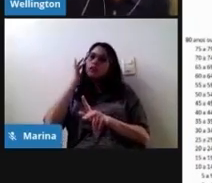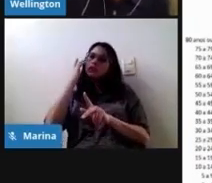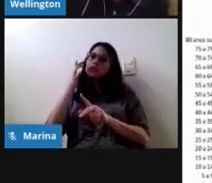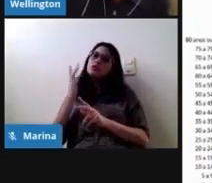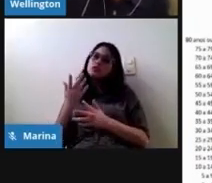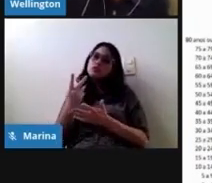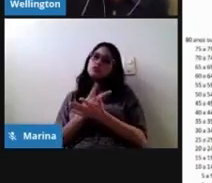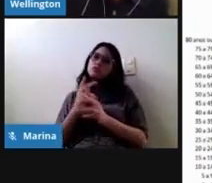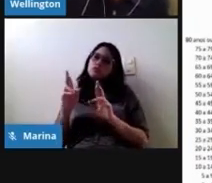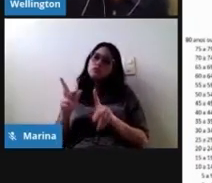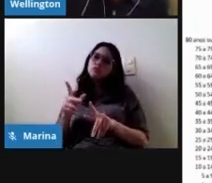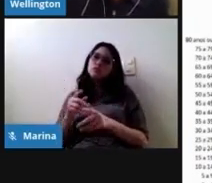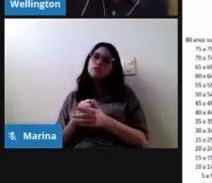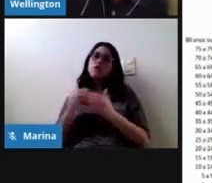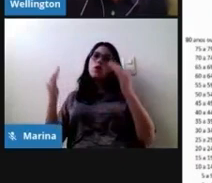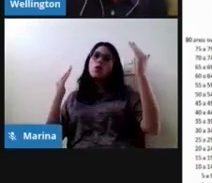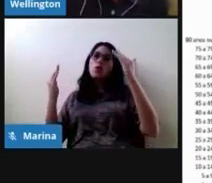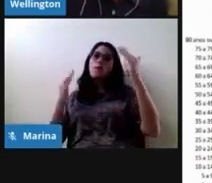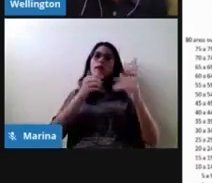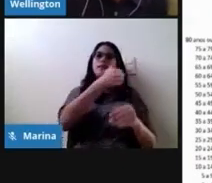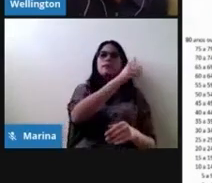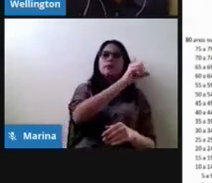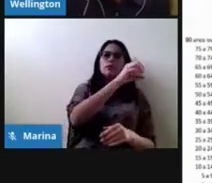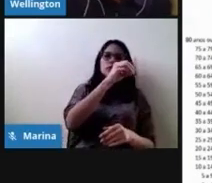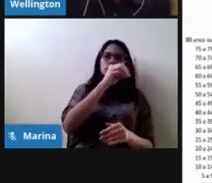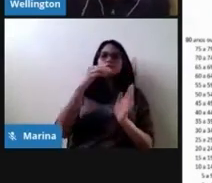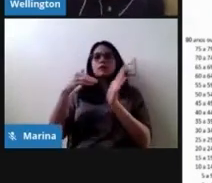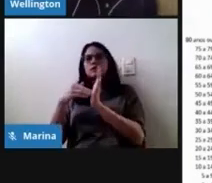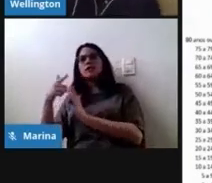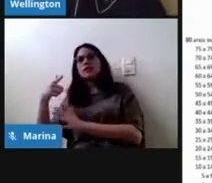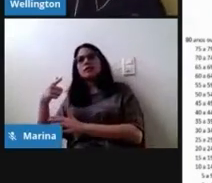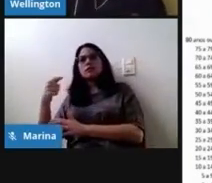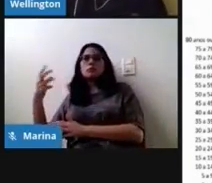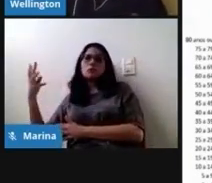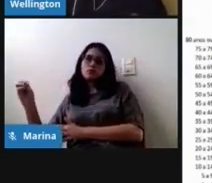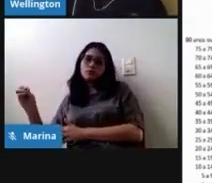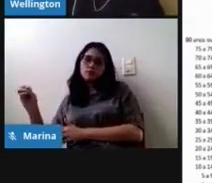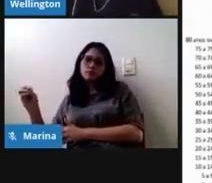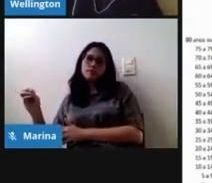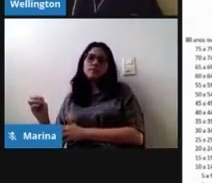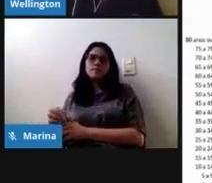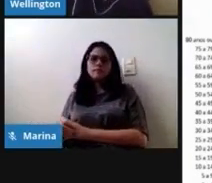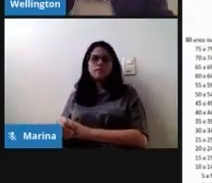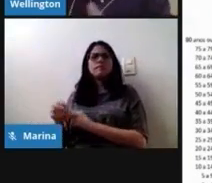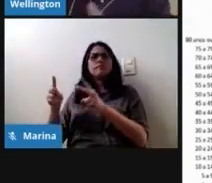em relação à imagem de 1900, que era exatamente em forma de uma pirâmide. Então, a gente nota realmente que a população